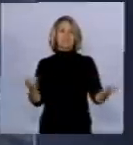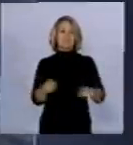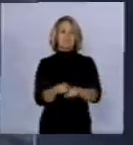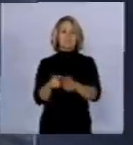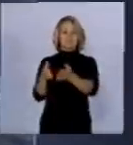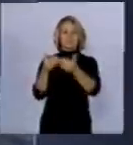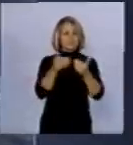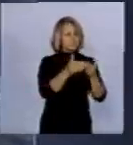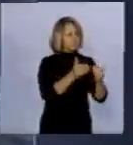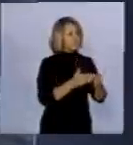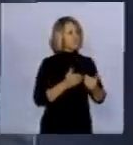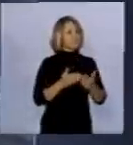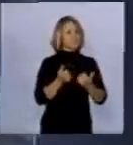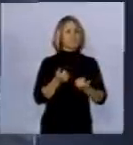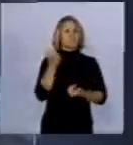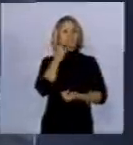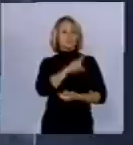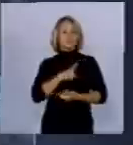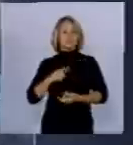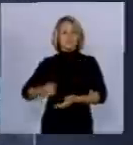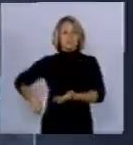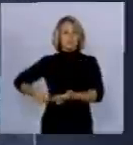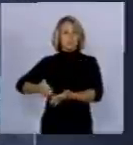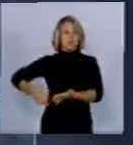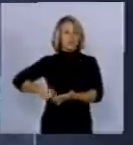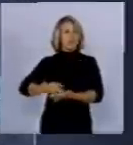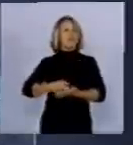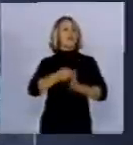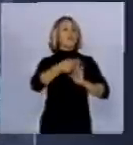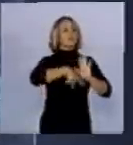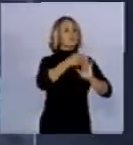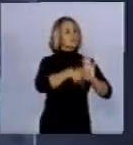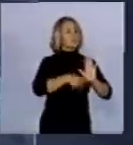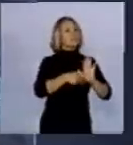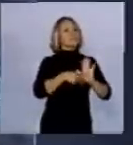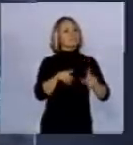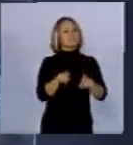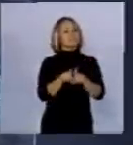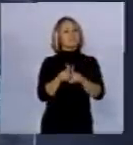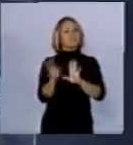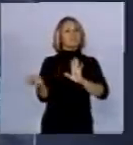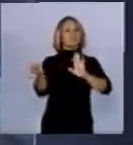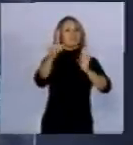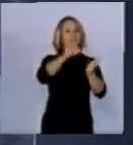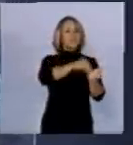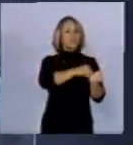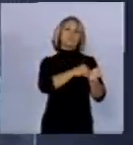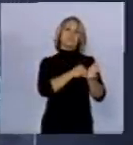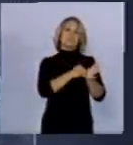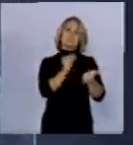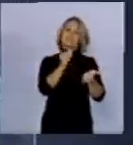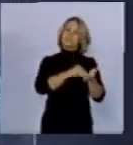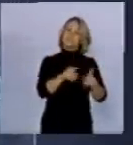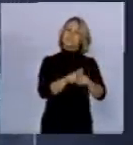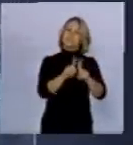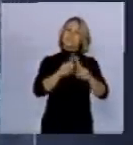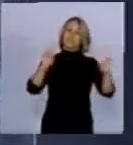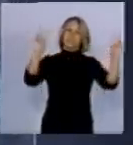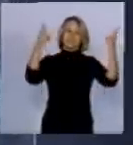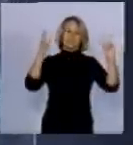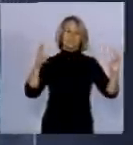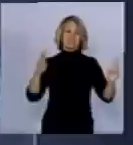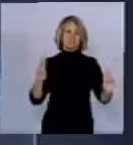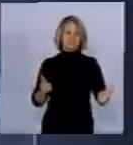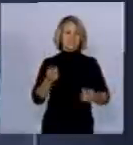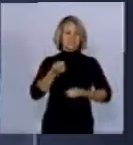solicitações para financiamento de projetos e dentro disso se insere é claro toda uma valorização do eh